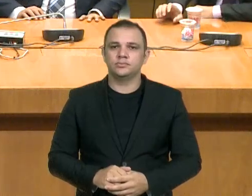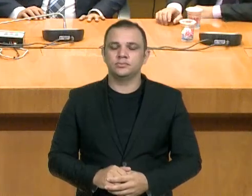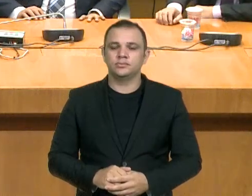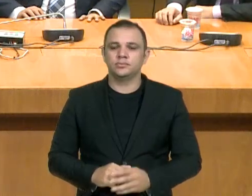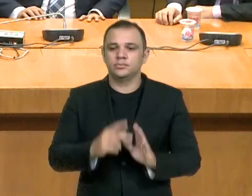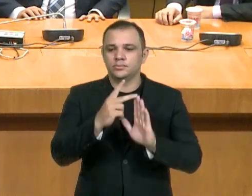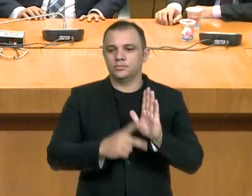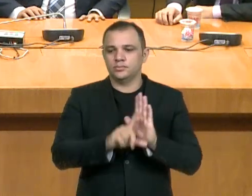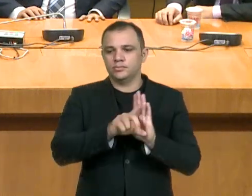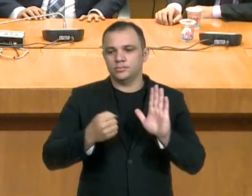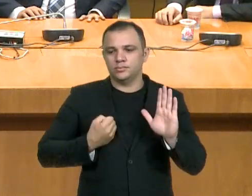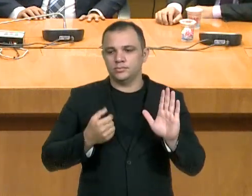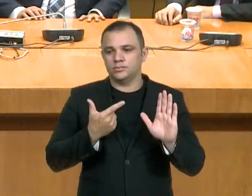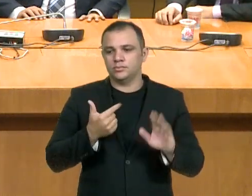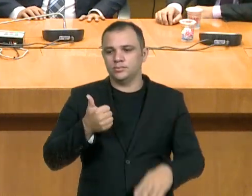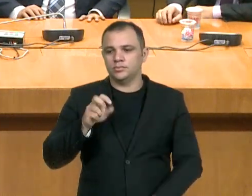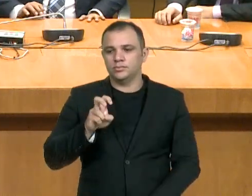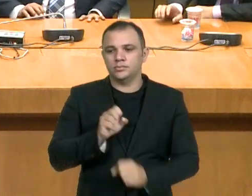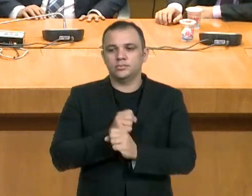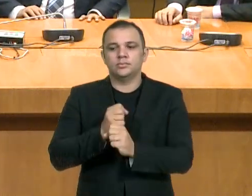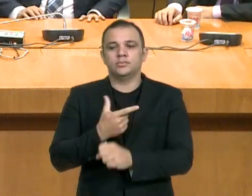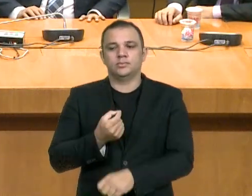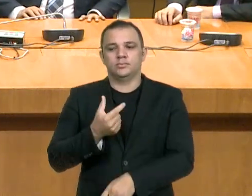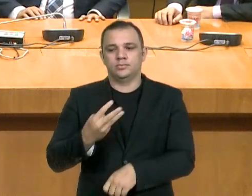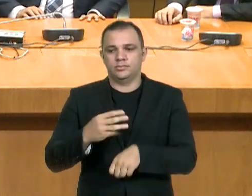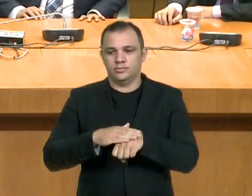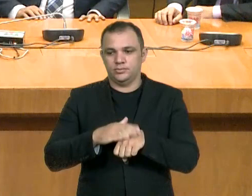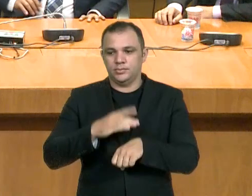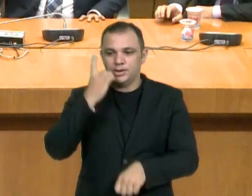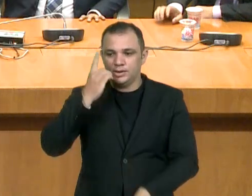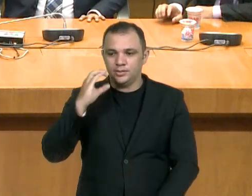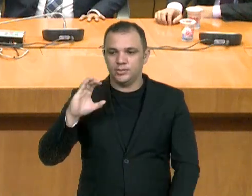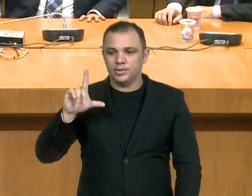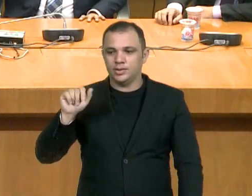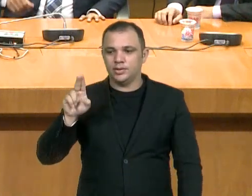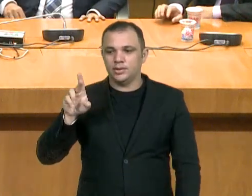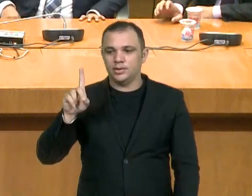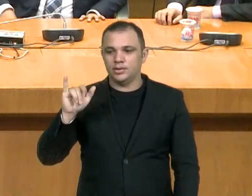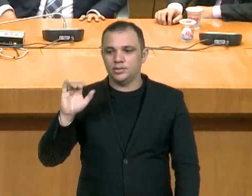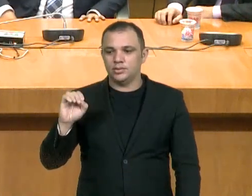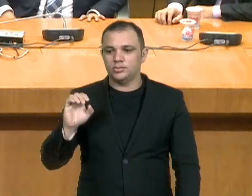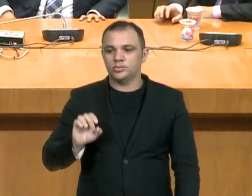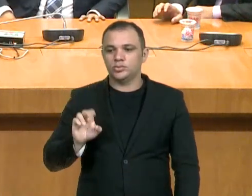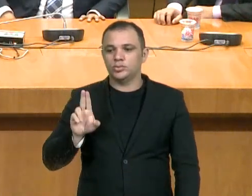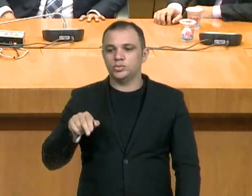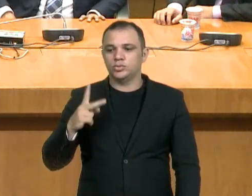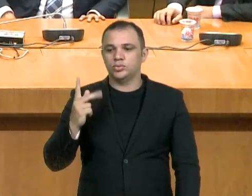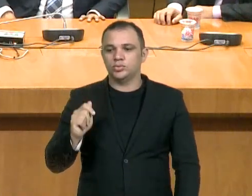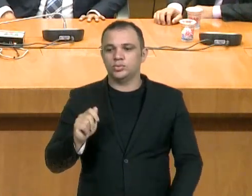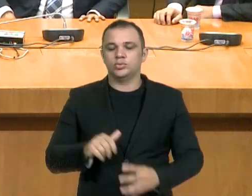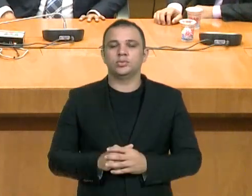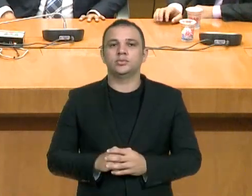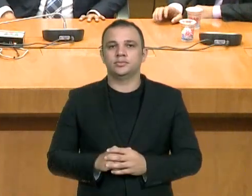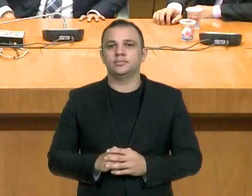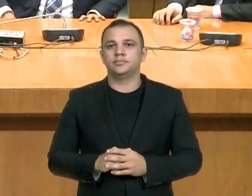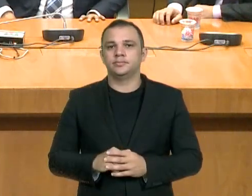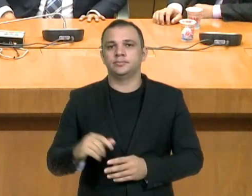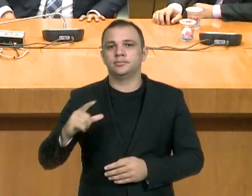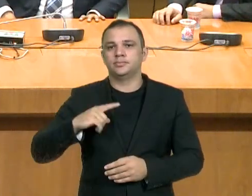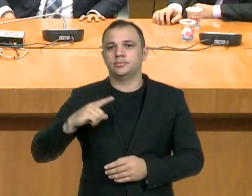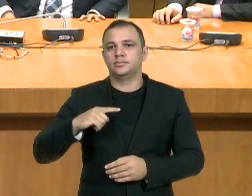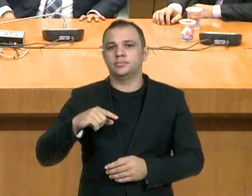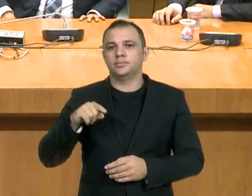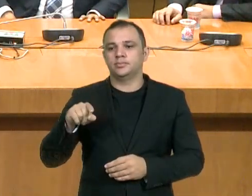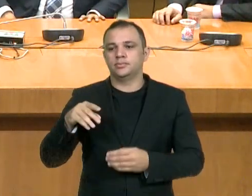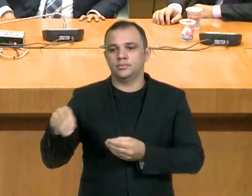Projeto de lei número 215/2023, de autoria do deputado Cláudio Cunha. Nos termos regimentais, fica transferido para a próxima ordem